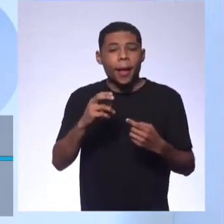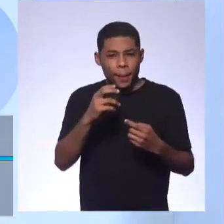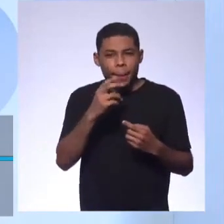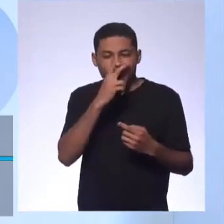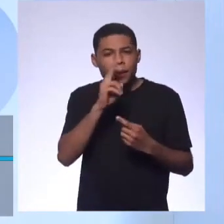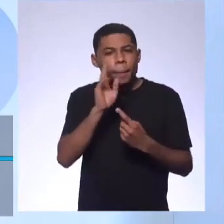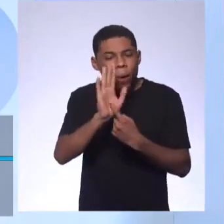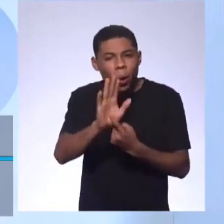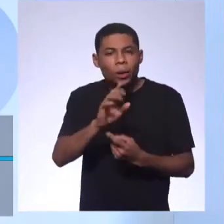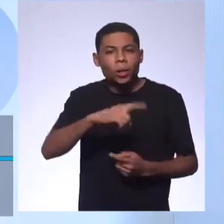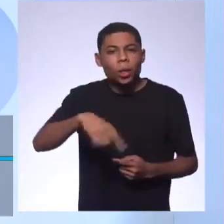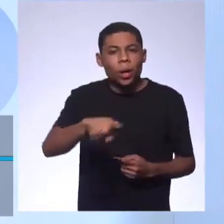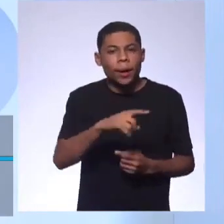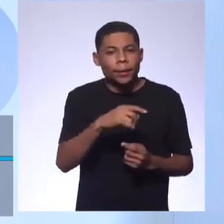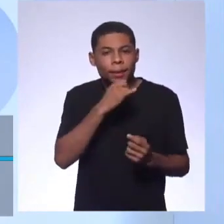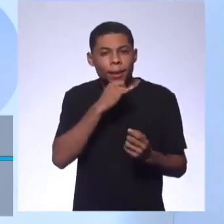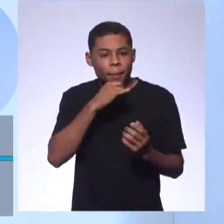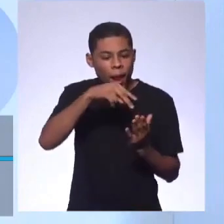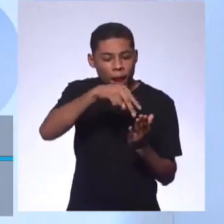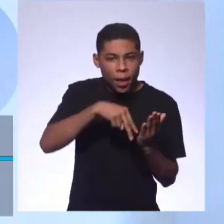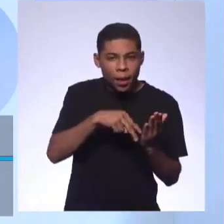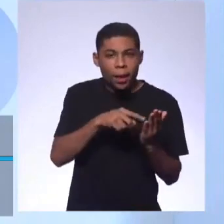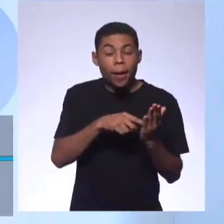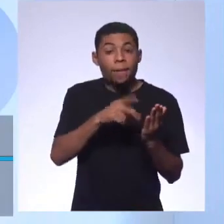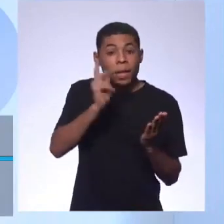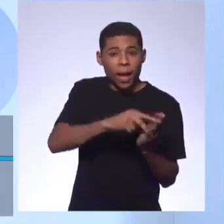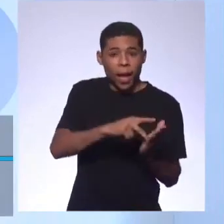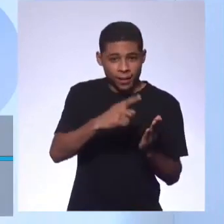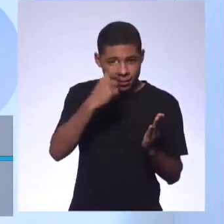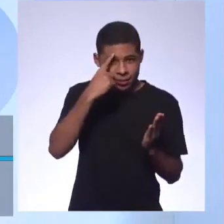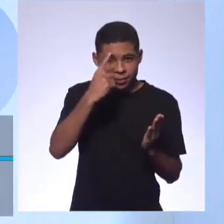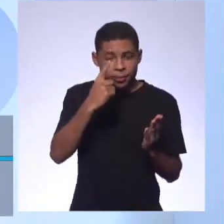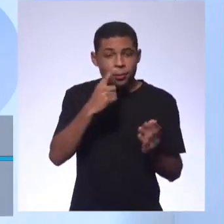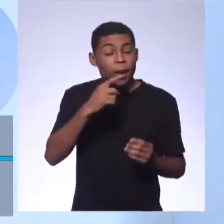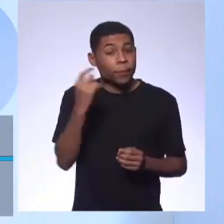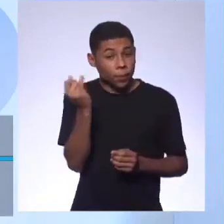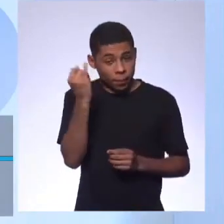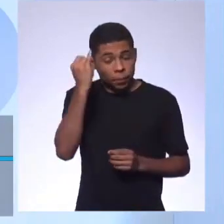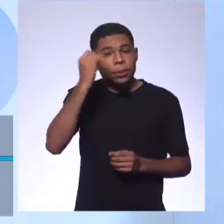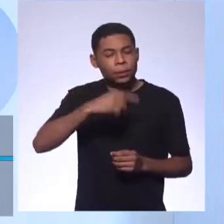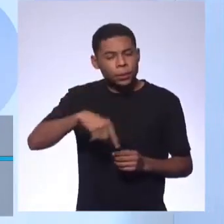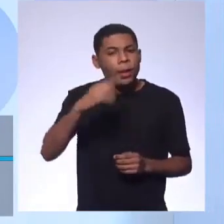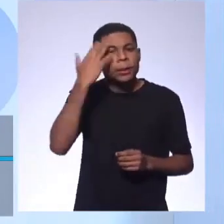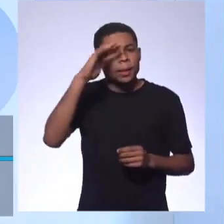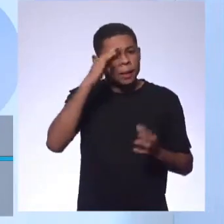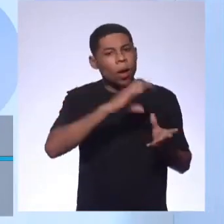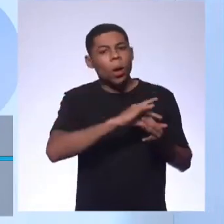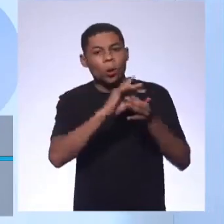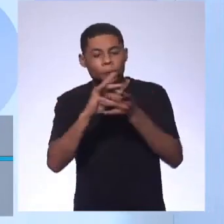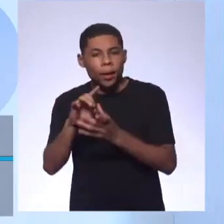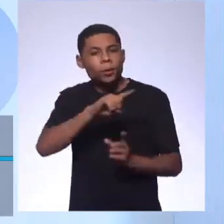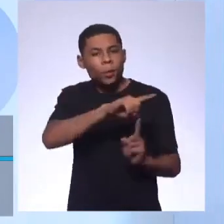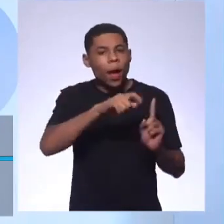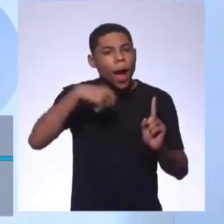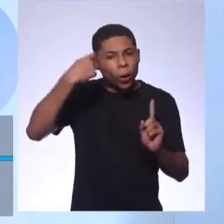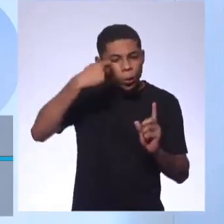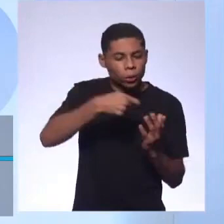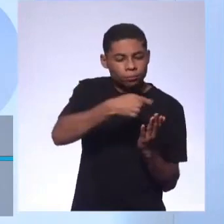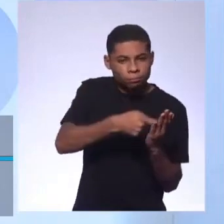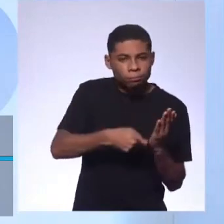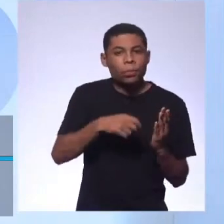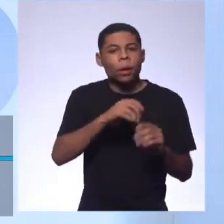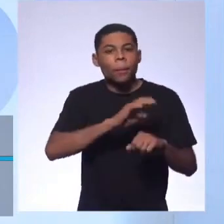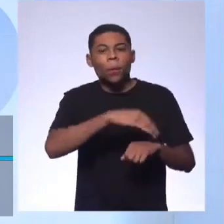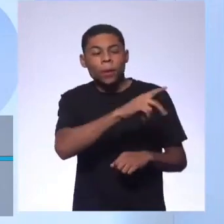expressas quando nós lemos um texto literário. Né? Por isso que é importante entendermos os contextos dos autores para que a gente